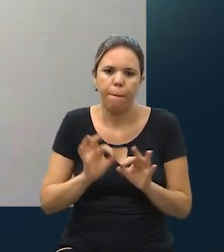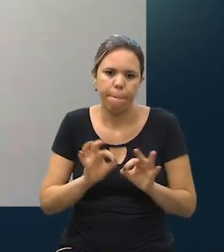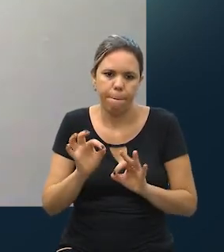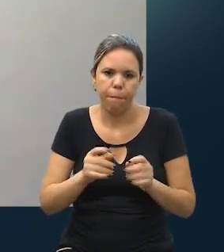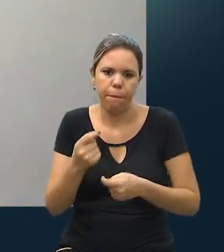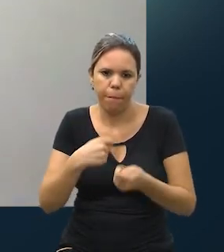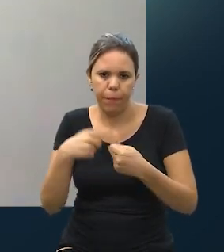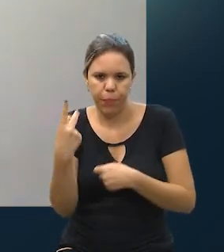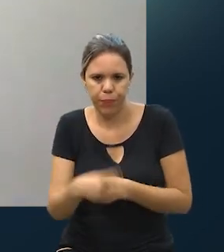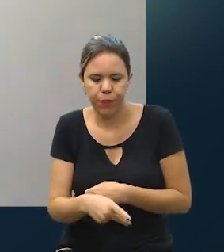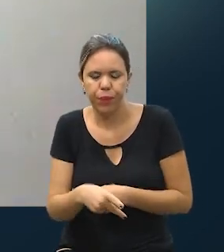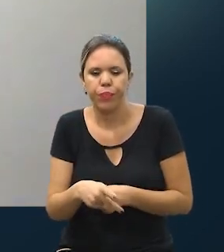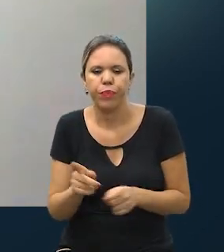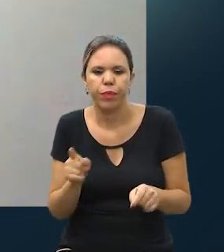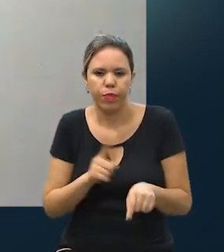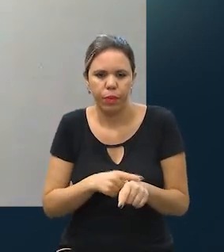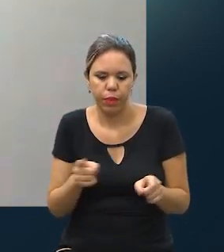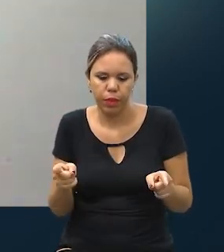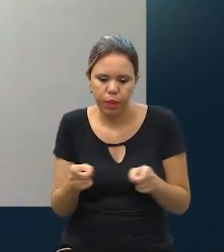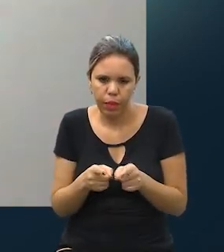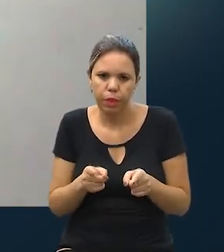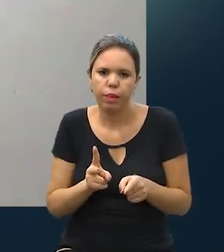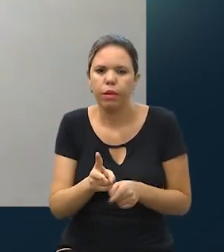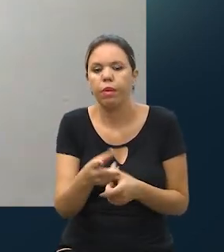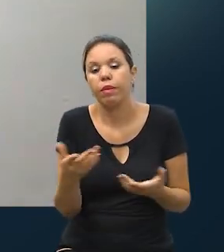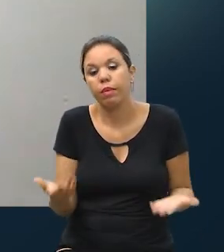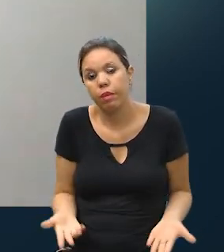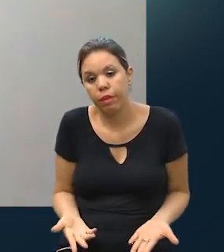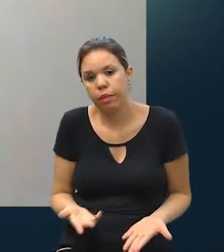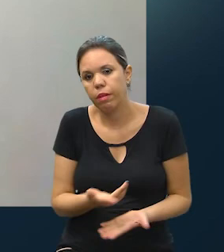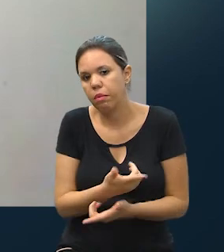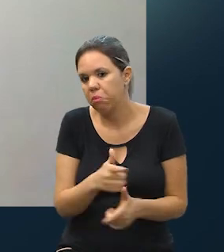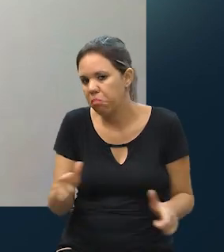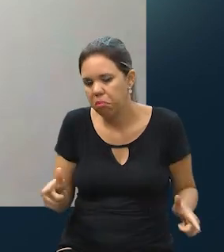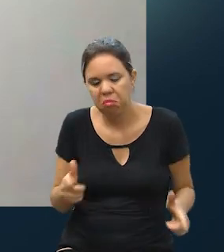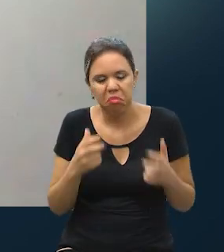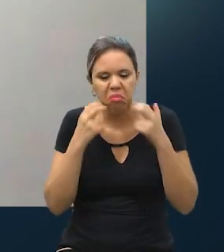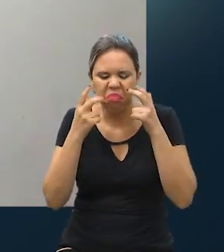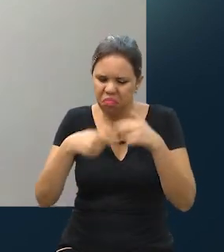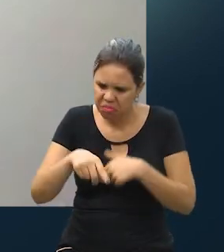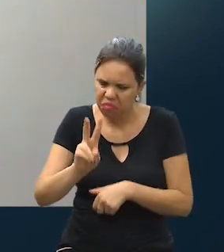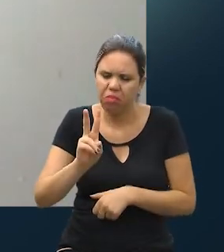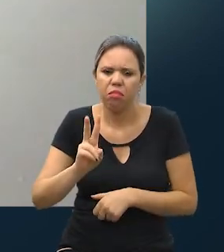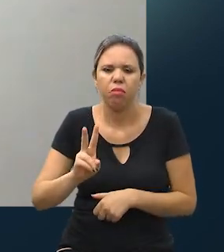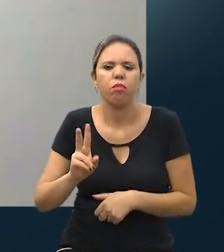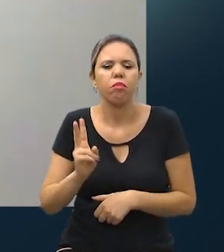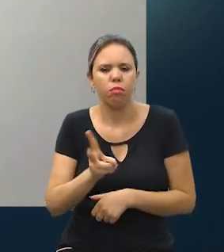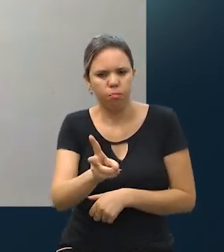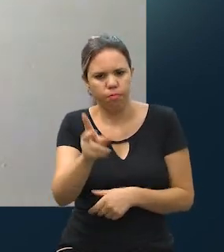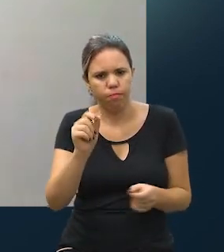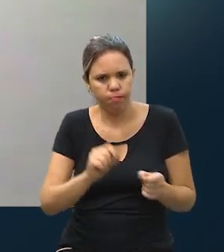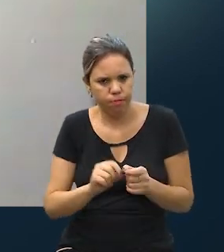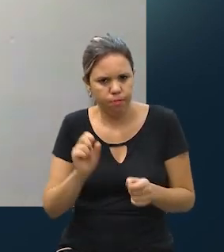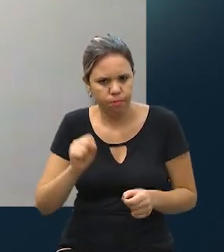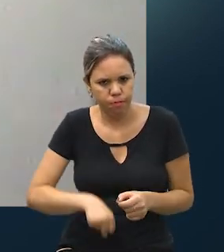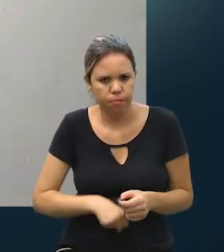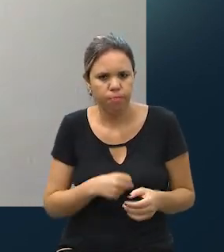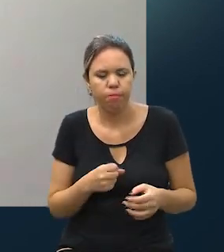seu negócio no curto, no médio e no longo prazo. E não tenha receio, vai em frente.